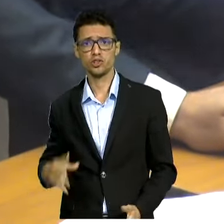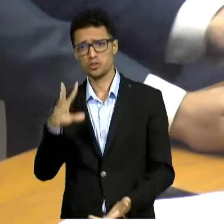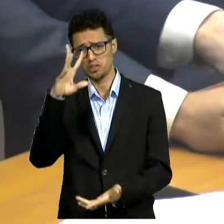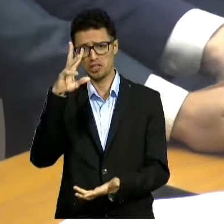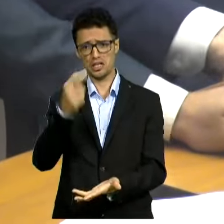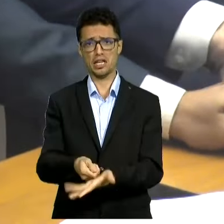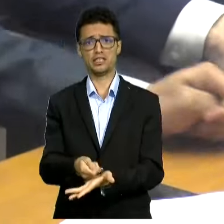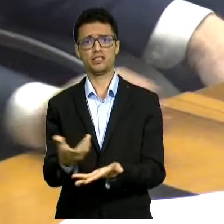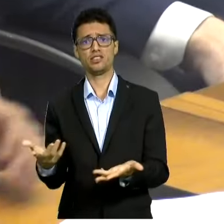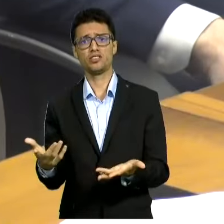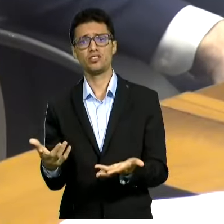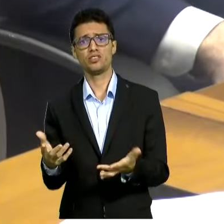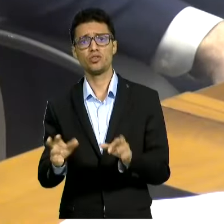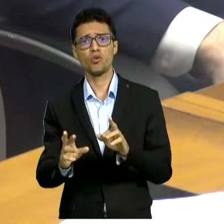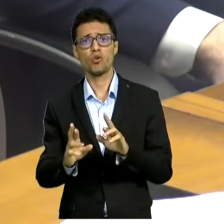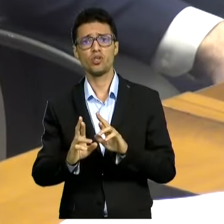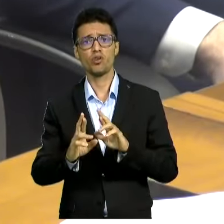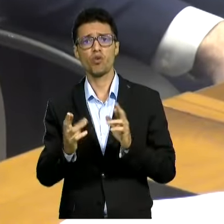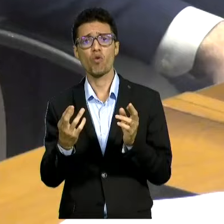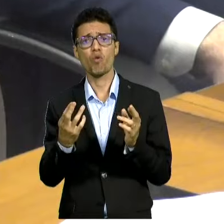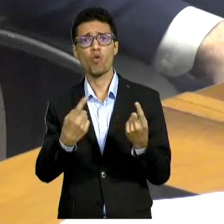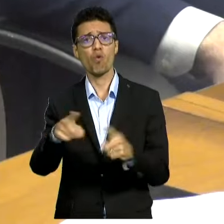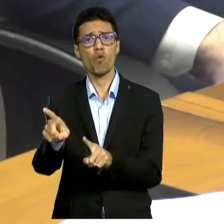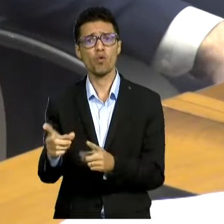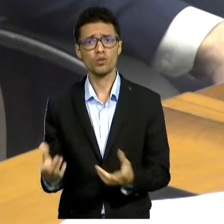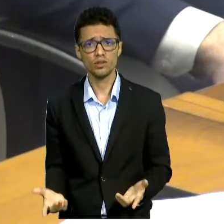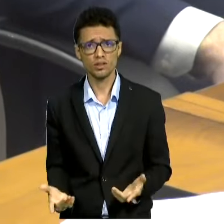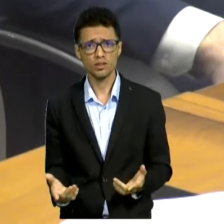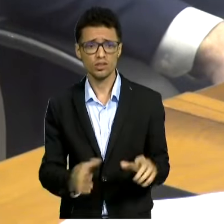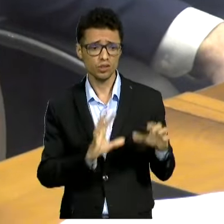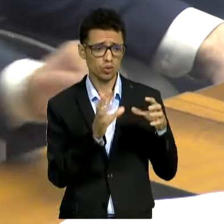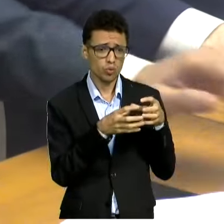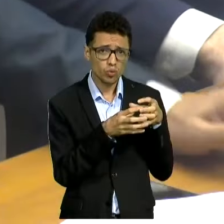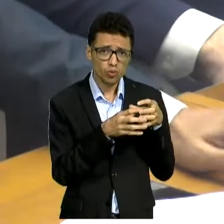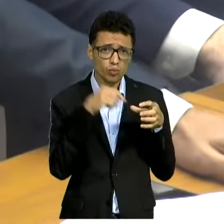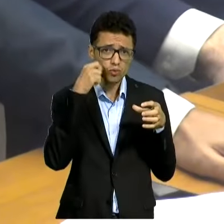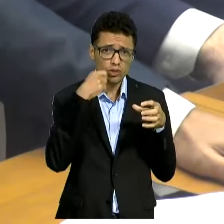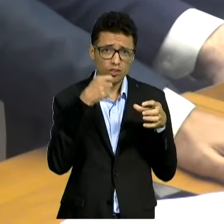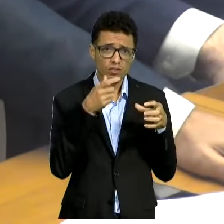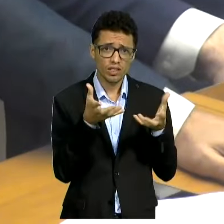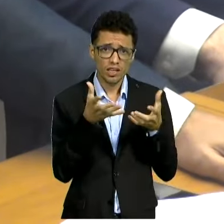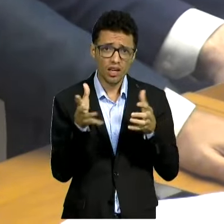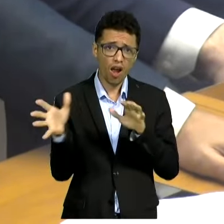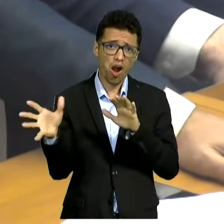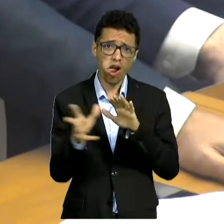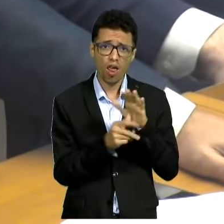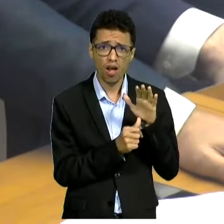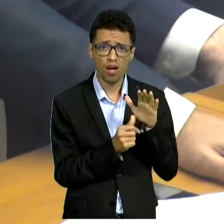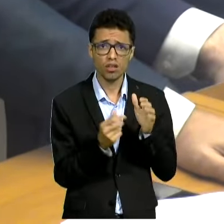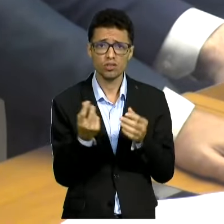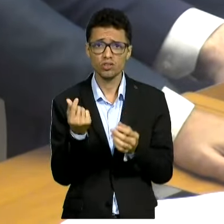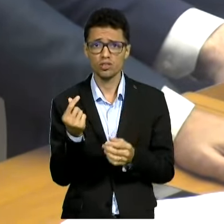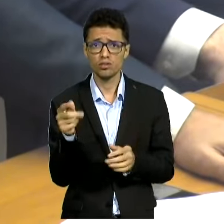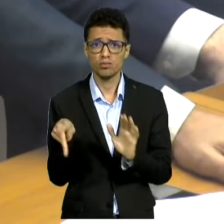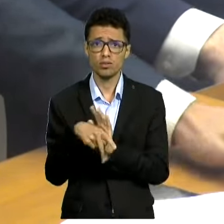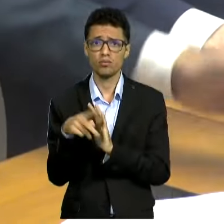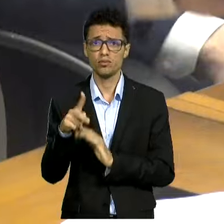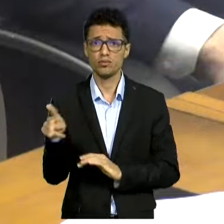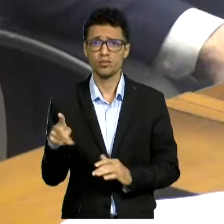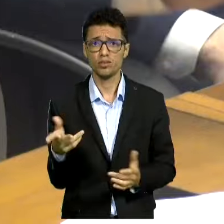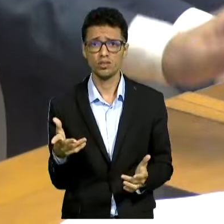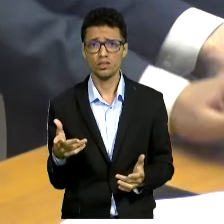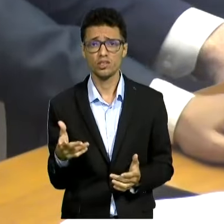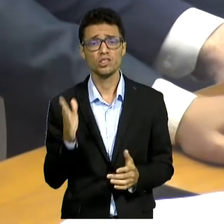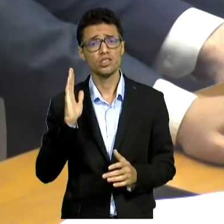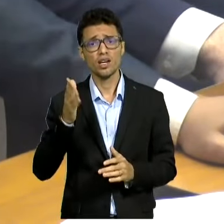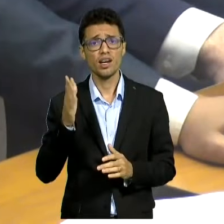pretensão descabida de advogados de tentar usurpar dinheiro que é dos professores. O pagamento já teria sido realizado desde